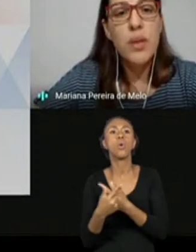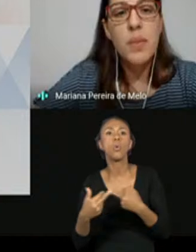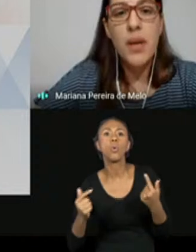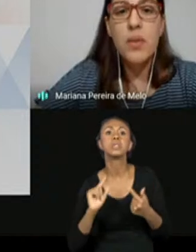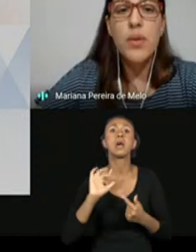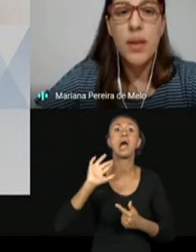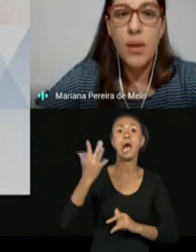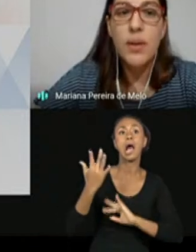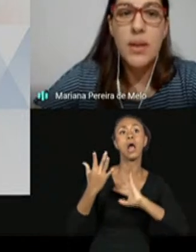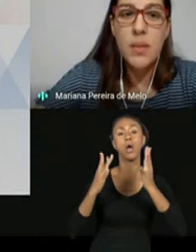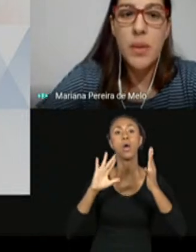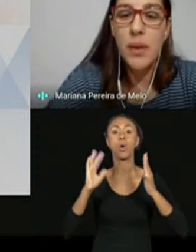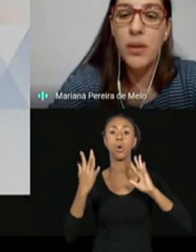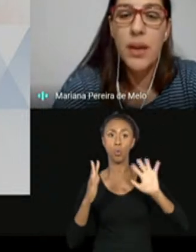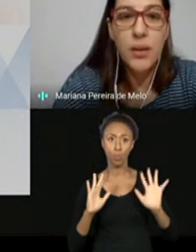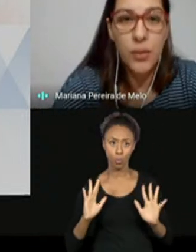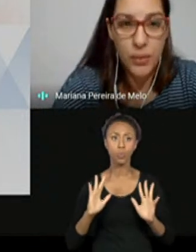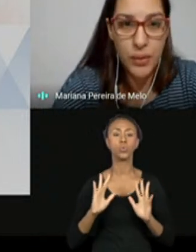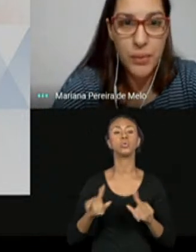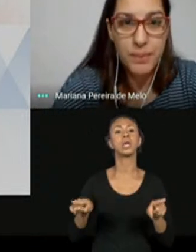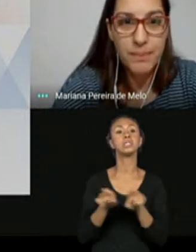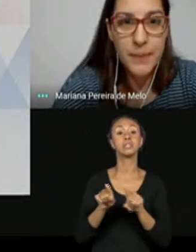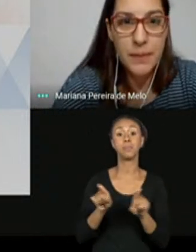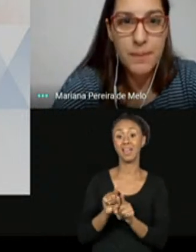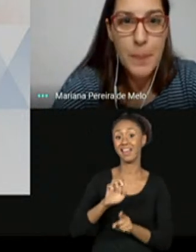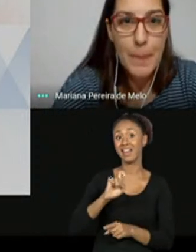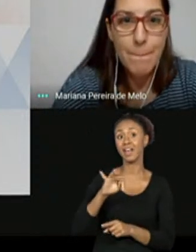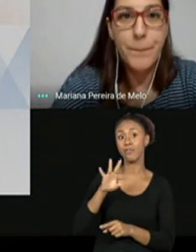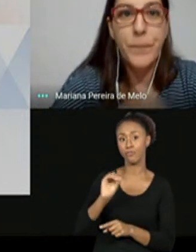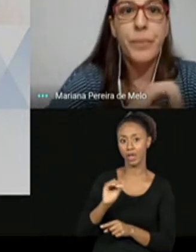subconjunto do espaço amostral desse experimento aleatório.